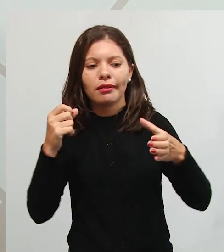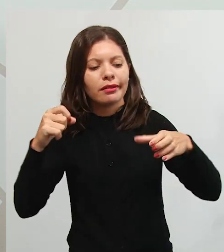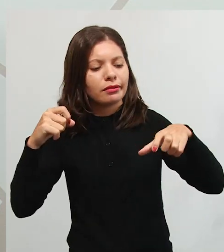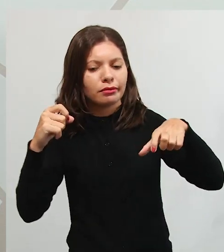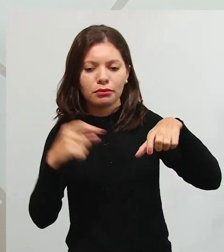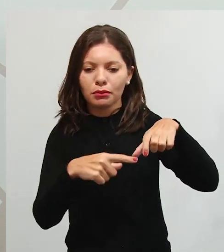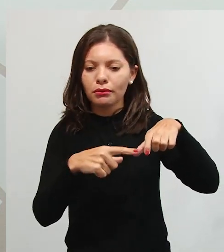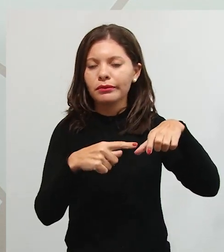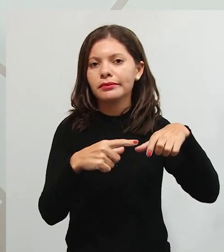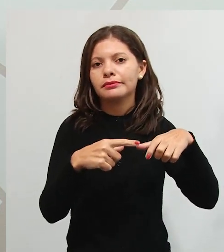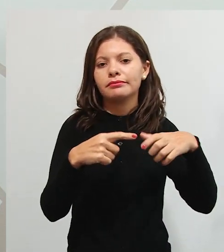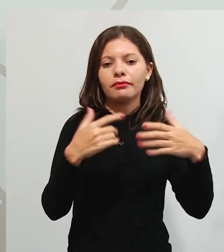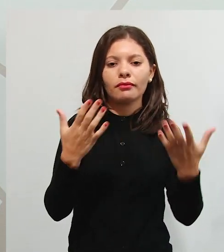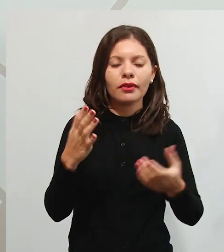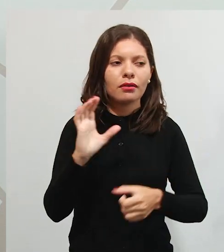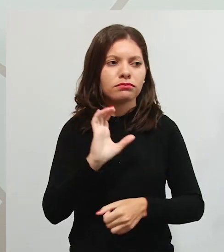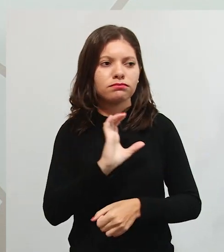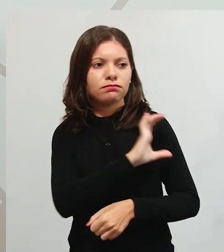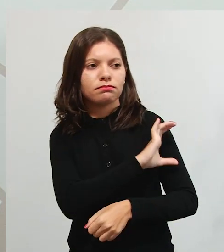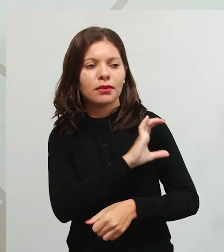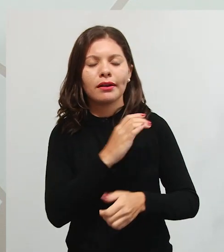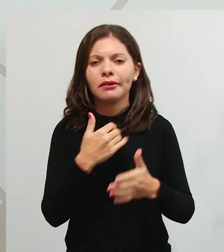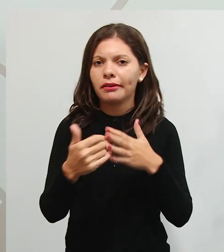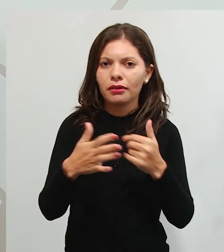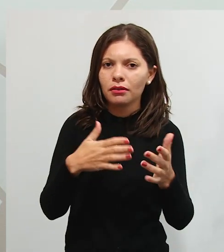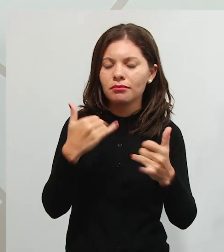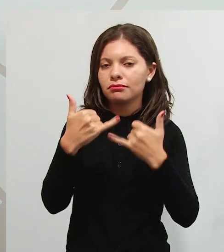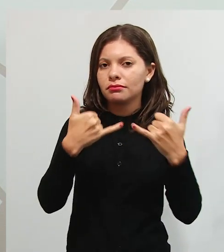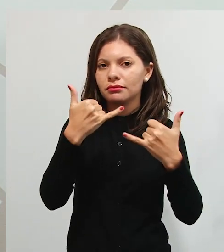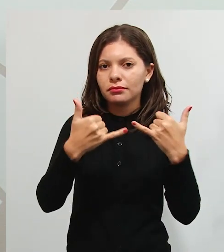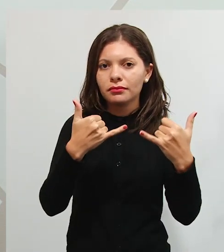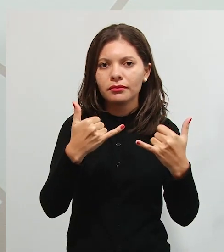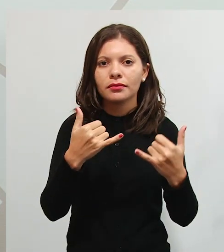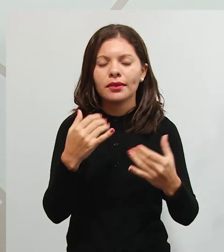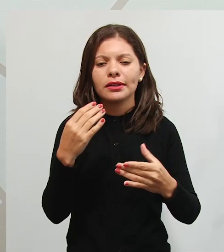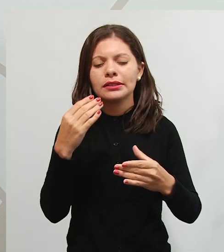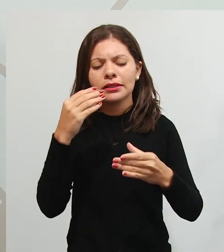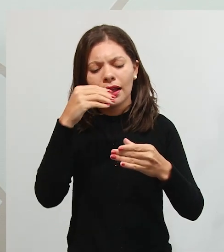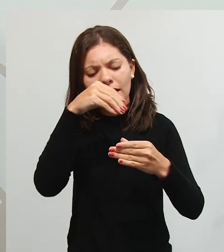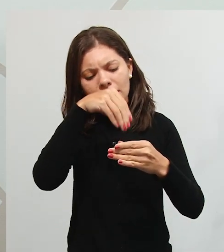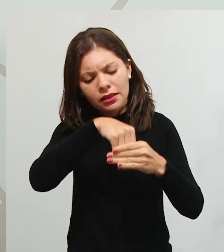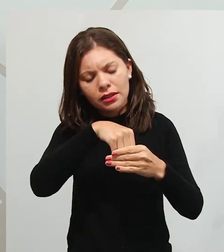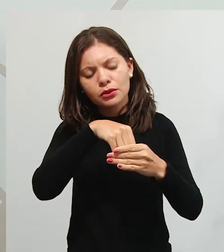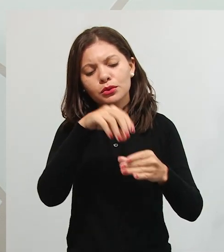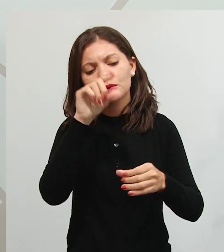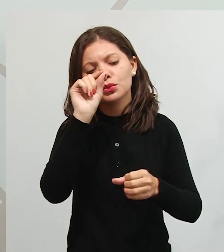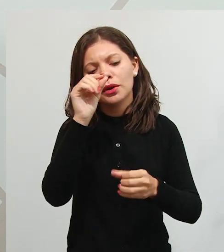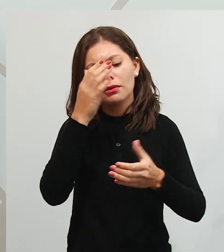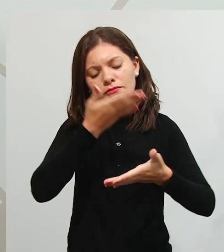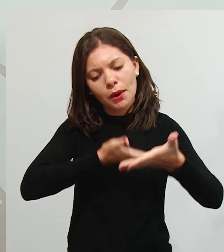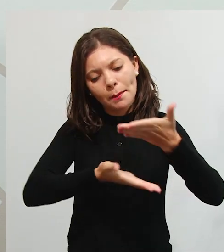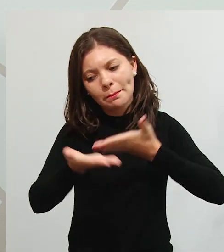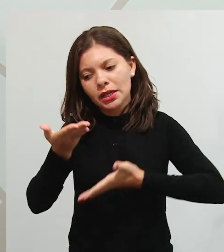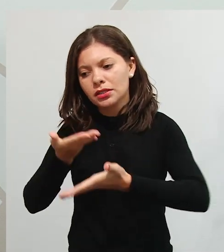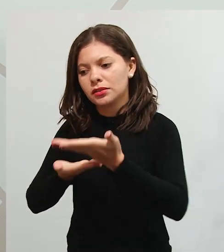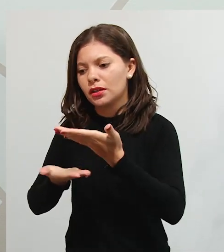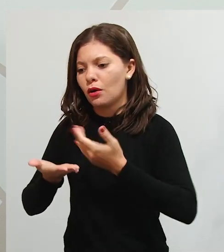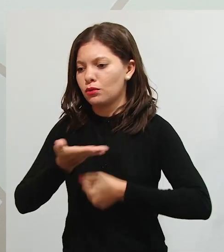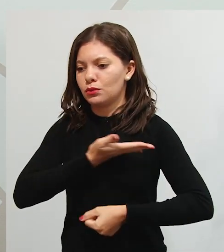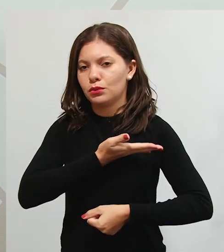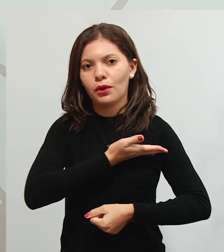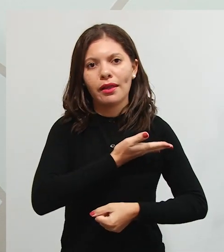ou brincando de uma queimada, alguma coisa assim. Mas o que está implícito ali, por exemplo, a questão de cooperação